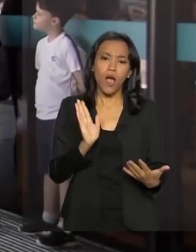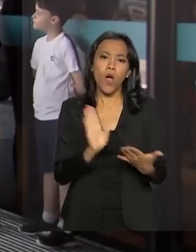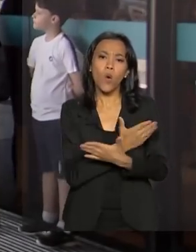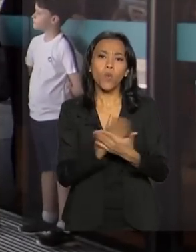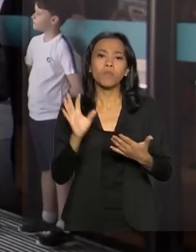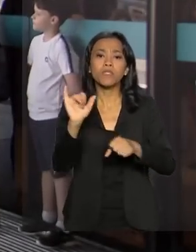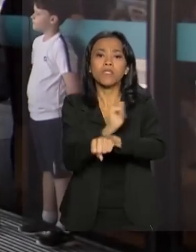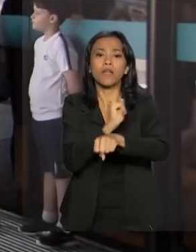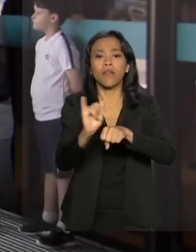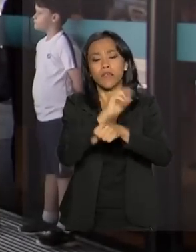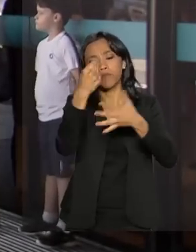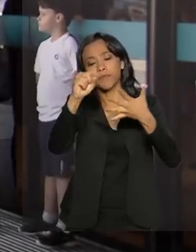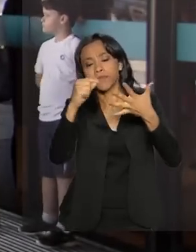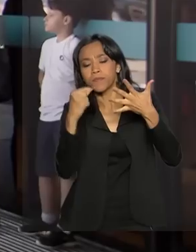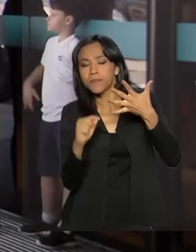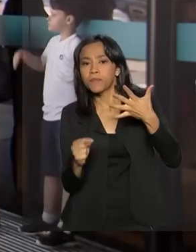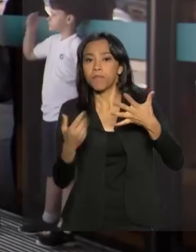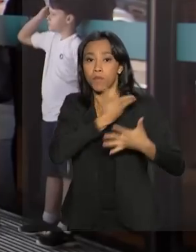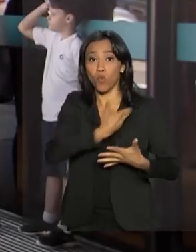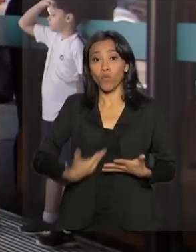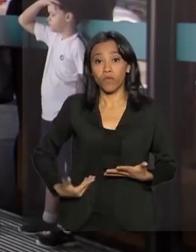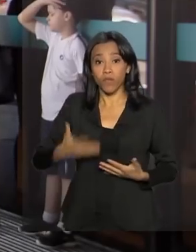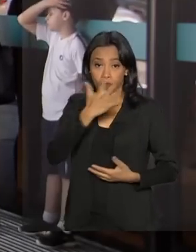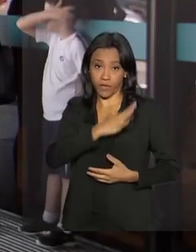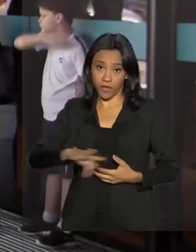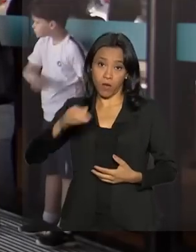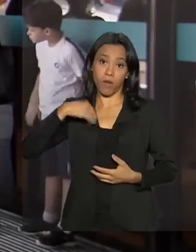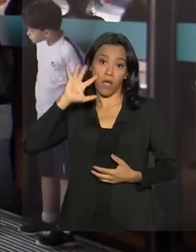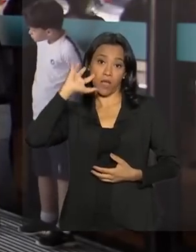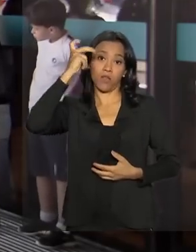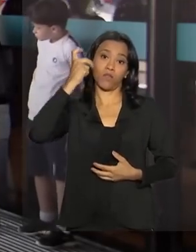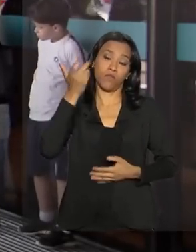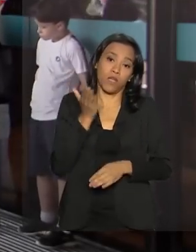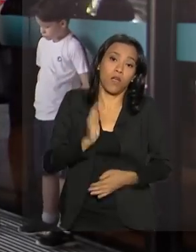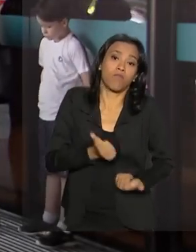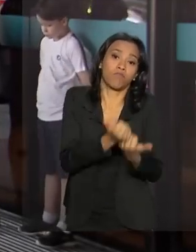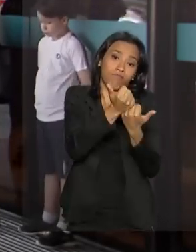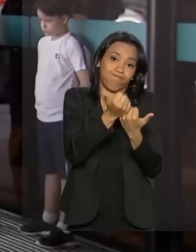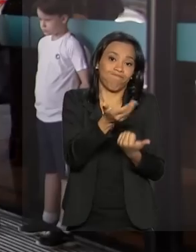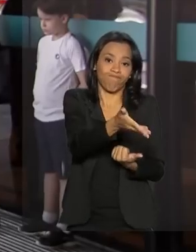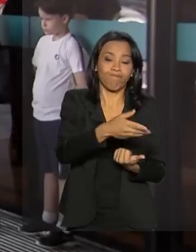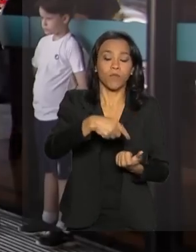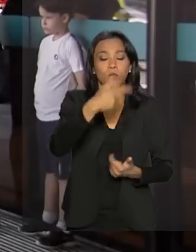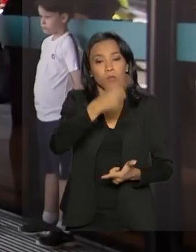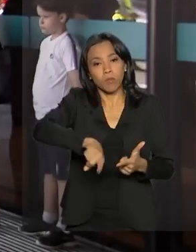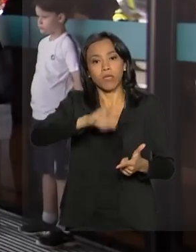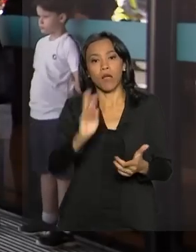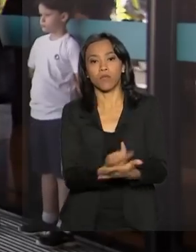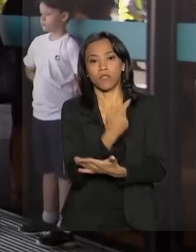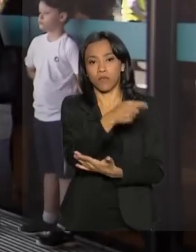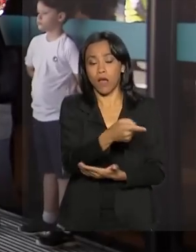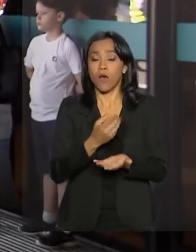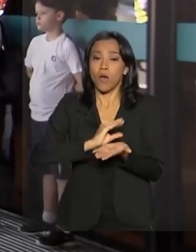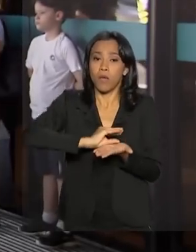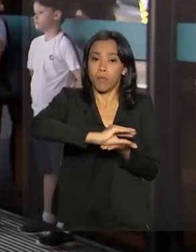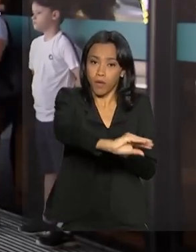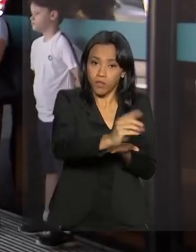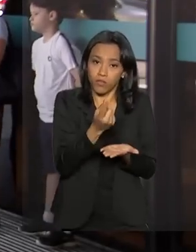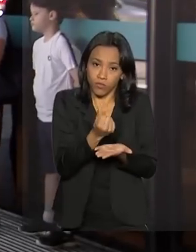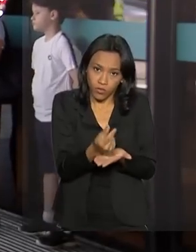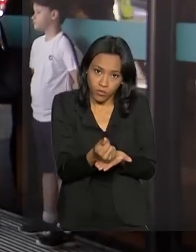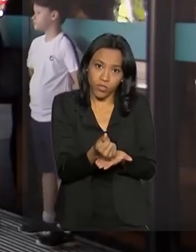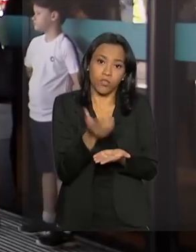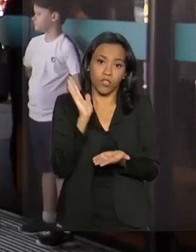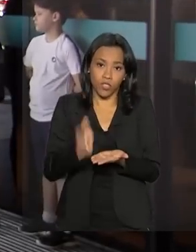governo federal para remediar a situação lá na região. Inclusive, o repasse de 800 milhões de reais que foi autorizado